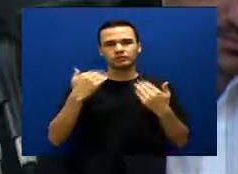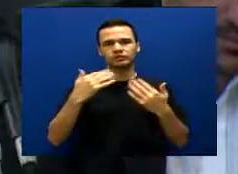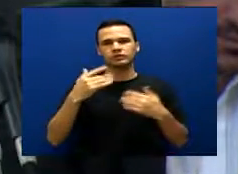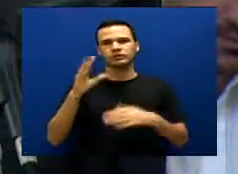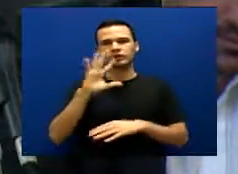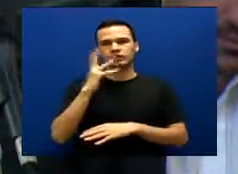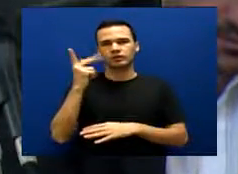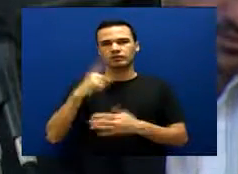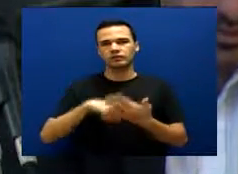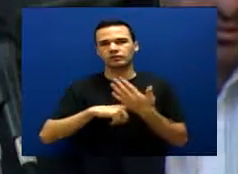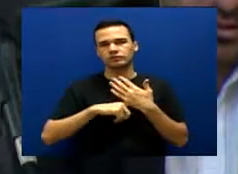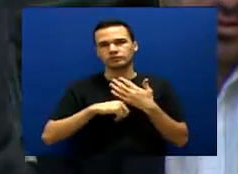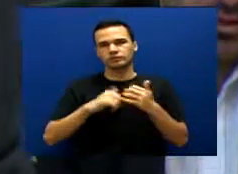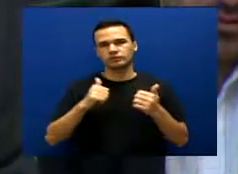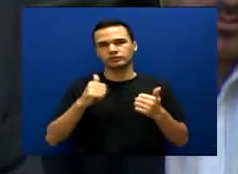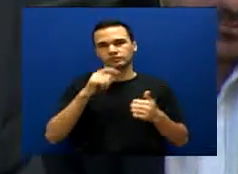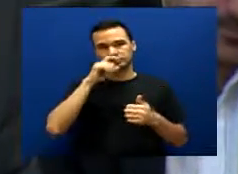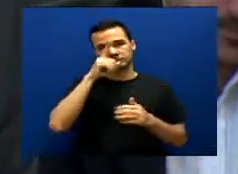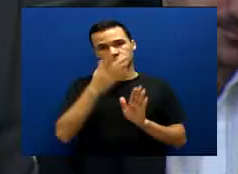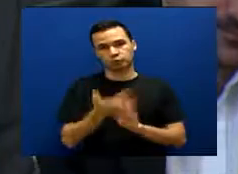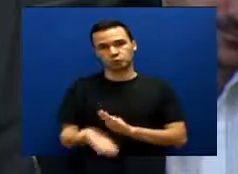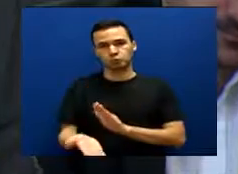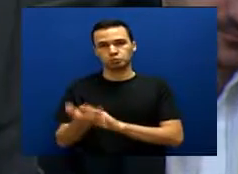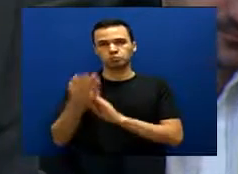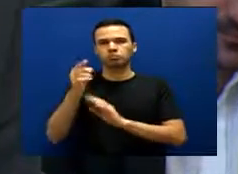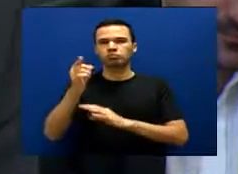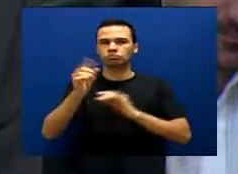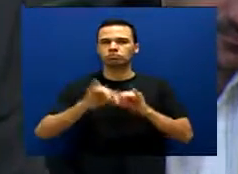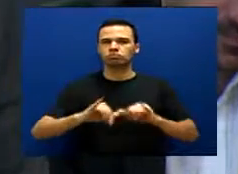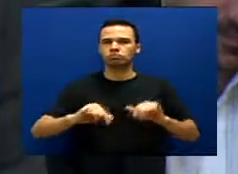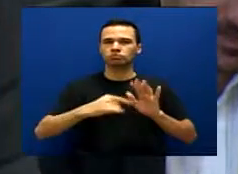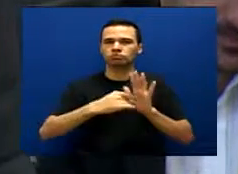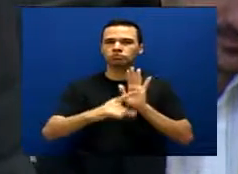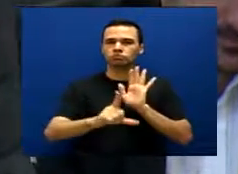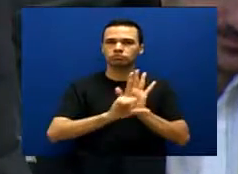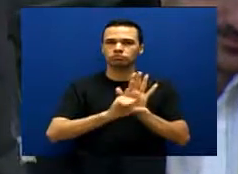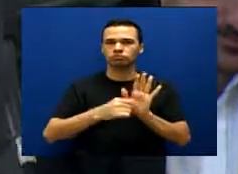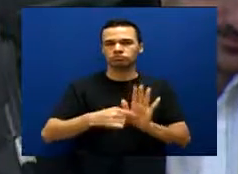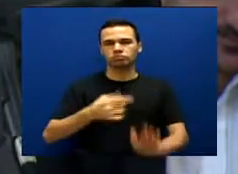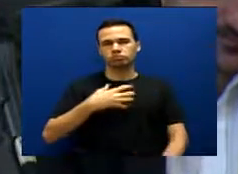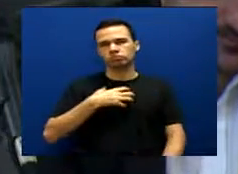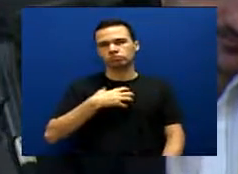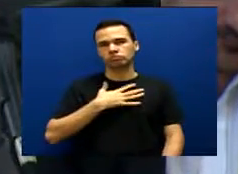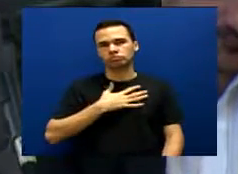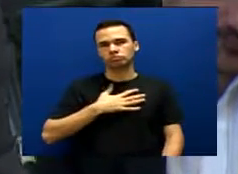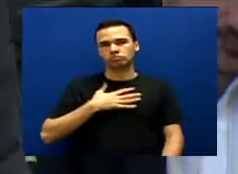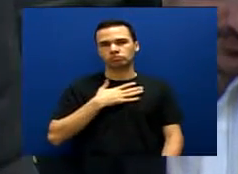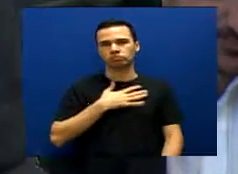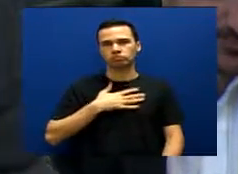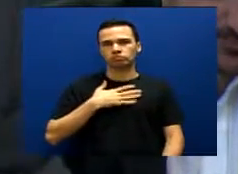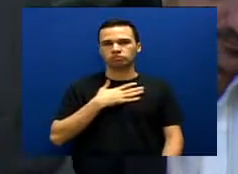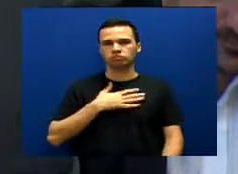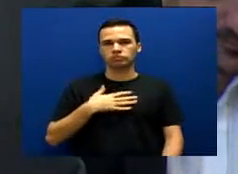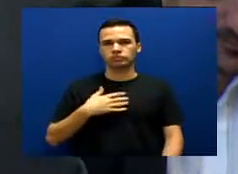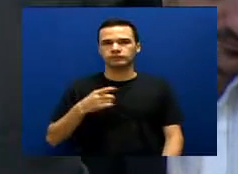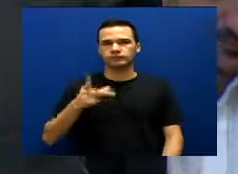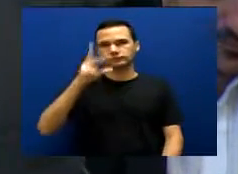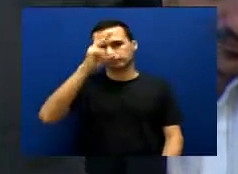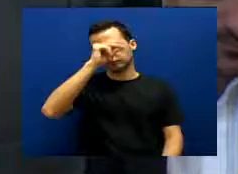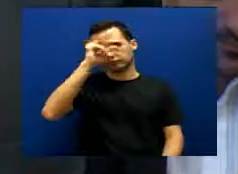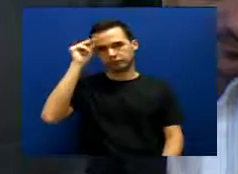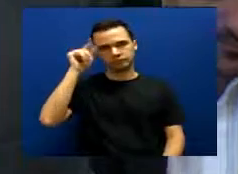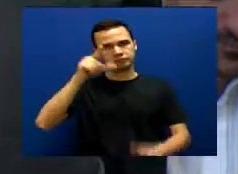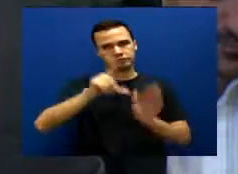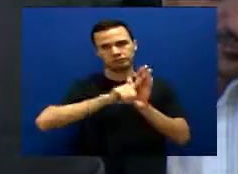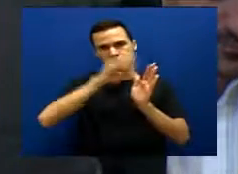quanto as árvores nos ajudam. Parabéns por poder divulgar essa lei, eu fico satisfeito, espero que a prefeitura